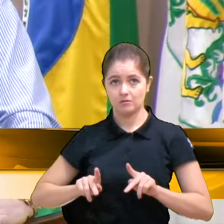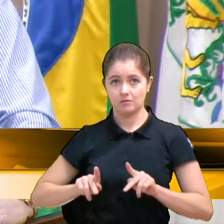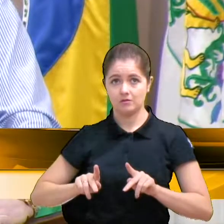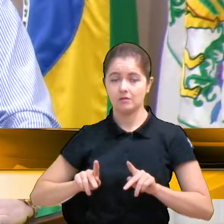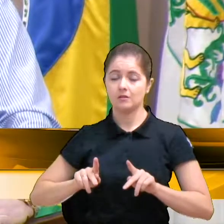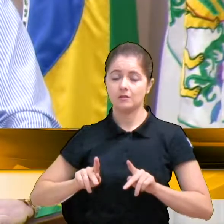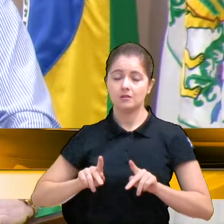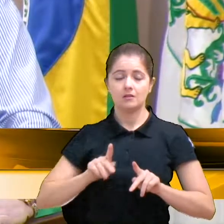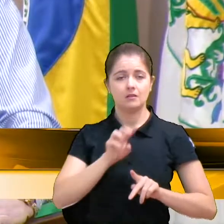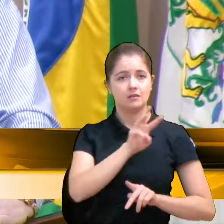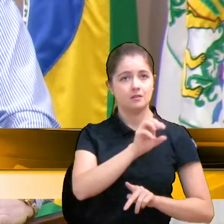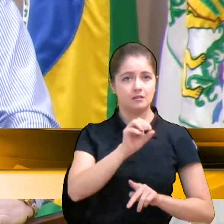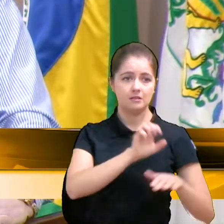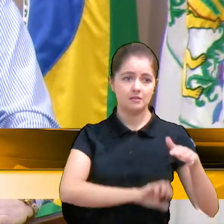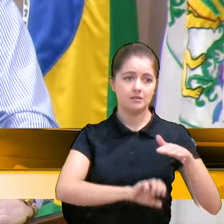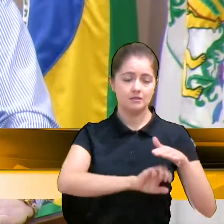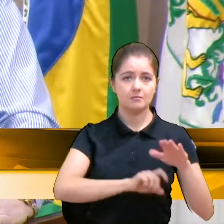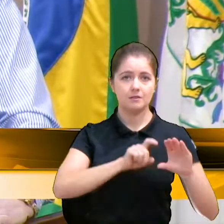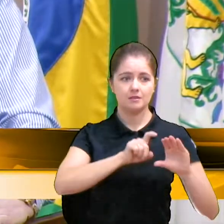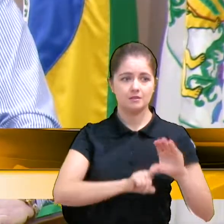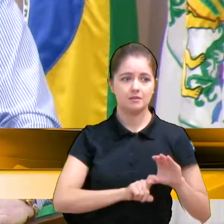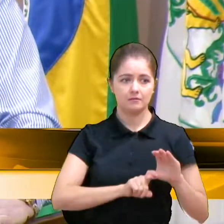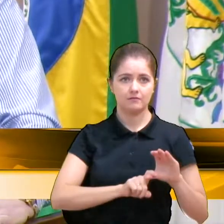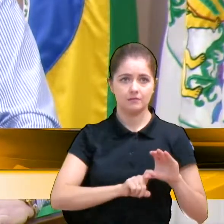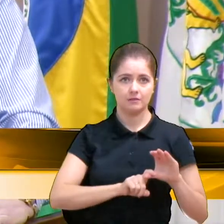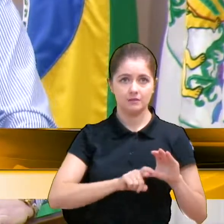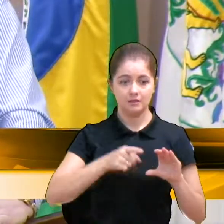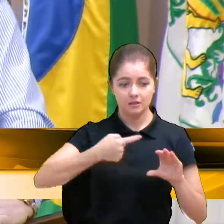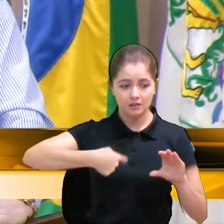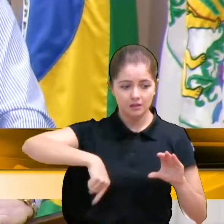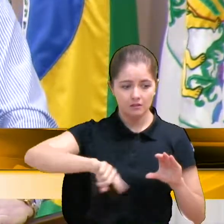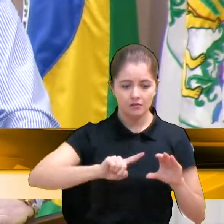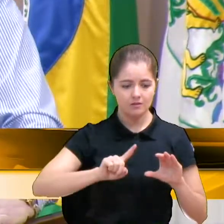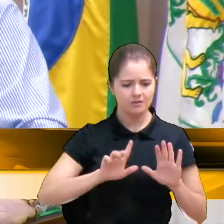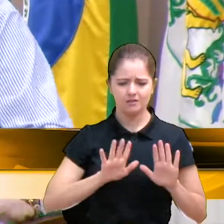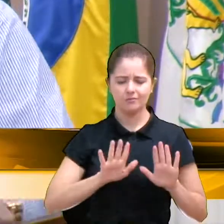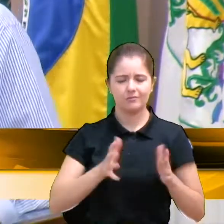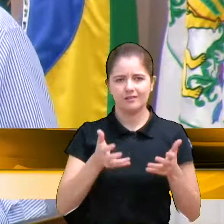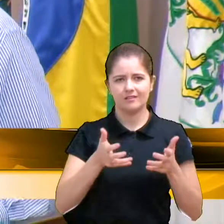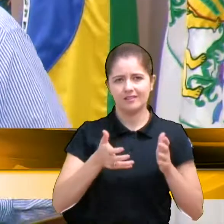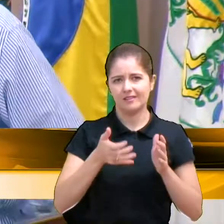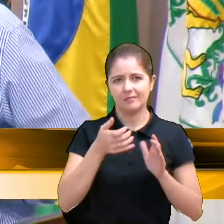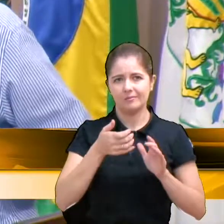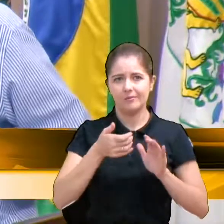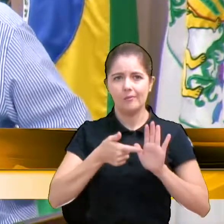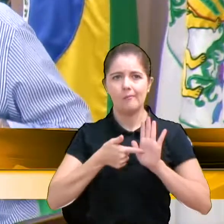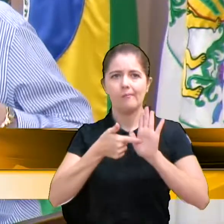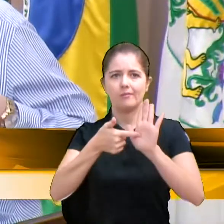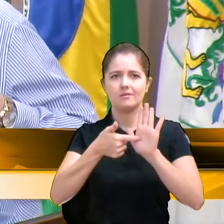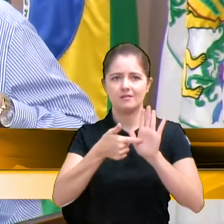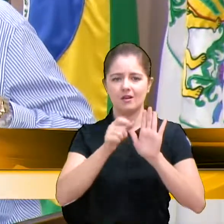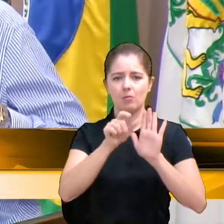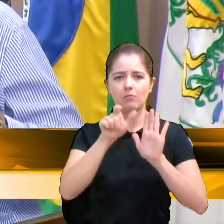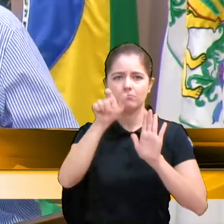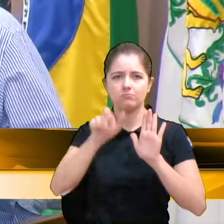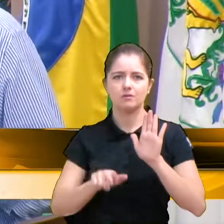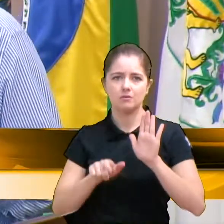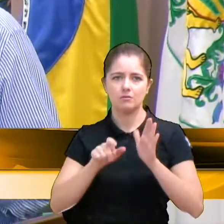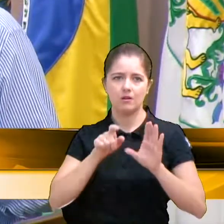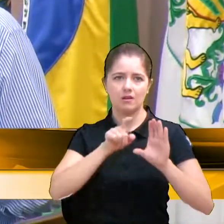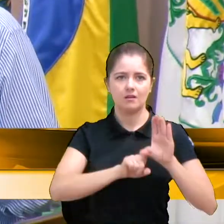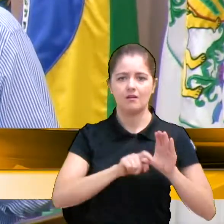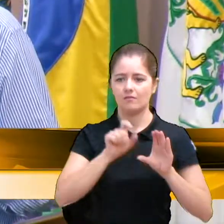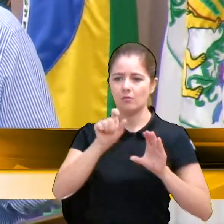pessoa jurídica, e nós não estamos aqui para expor ninguém, para deixar ninguém em situação